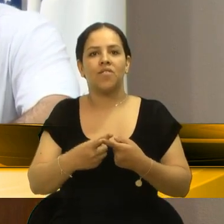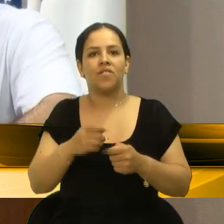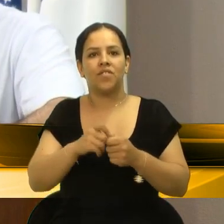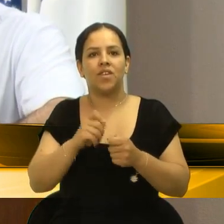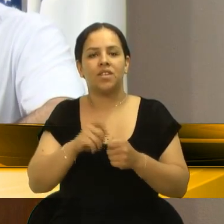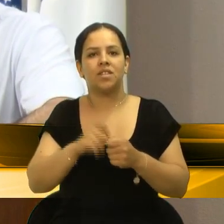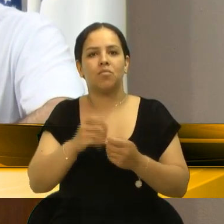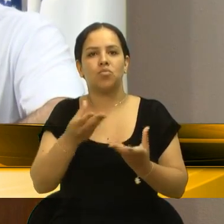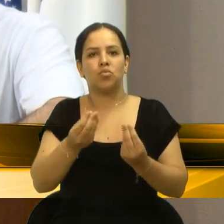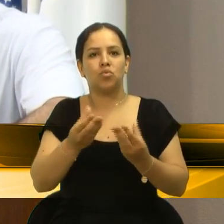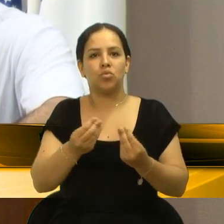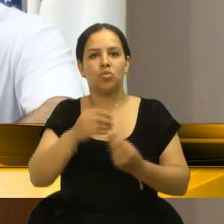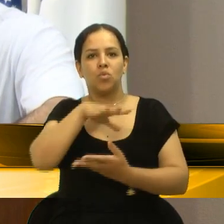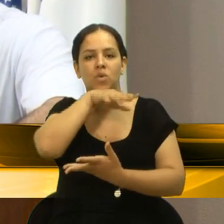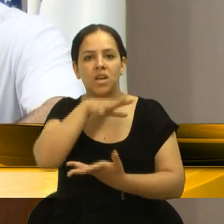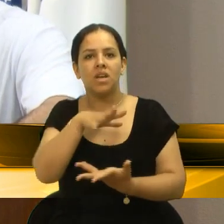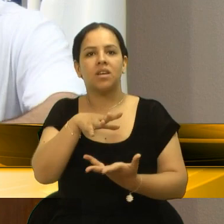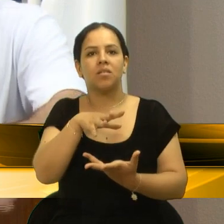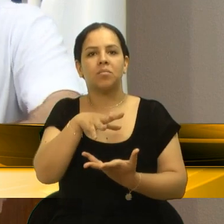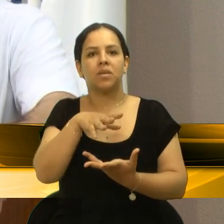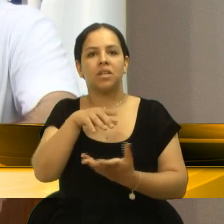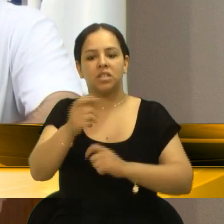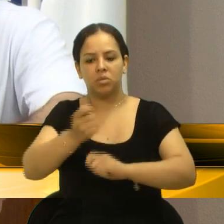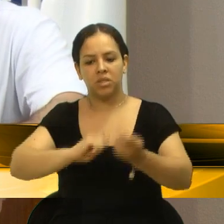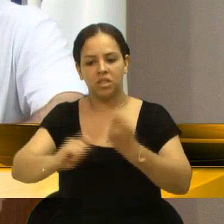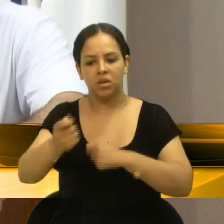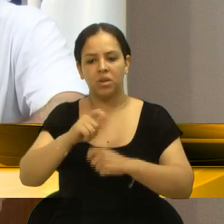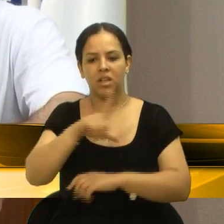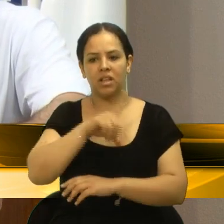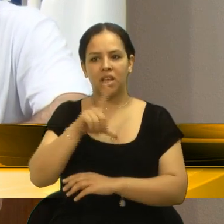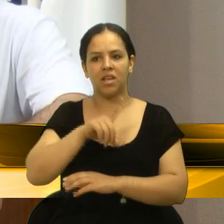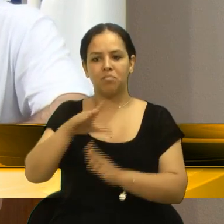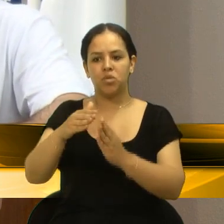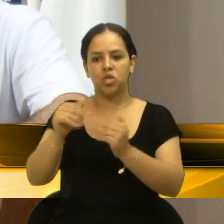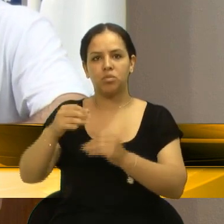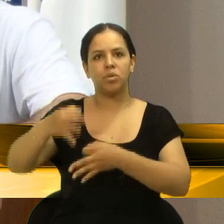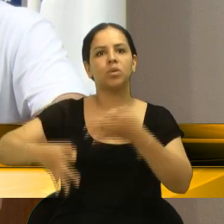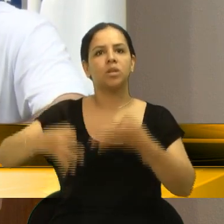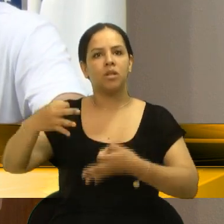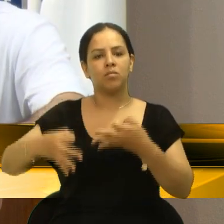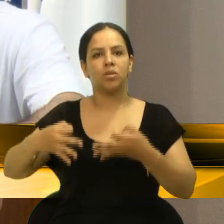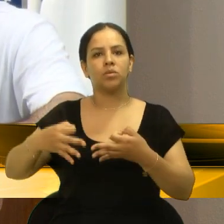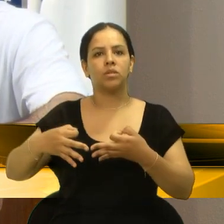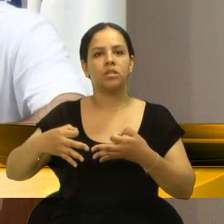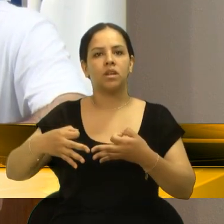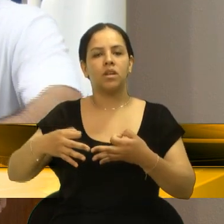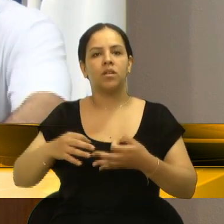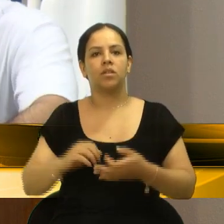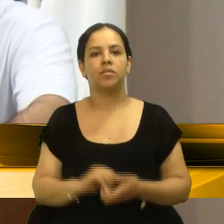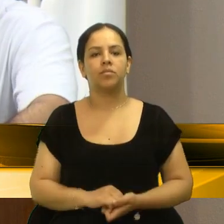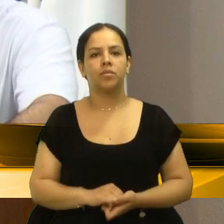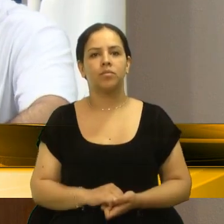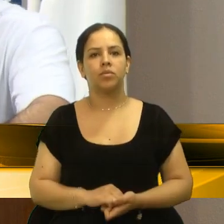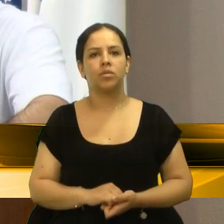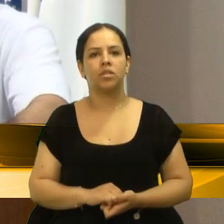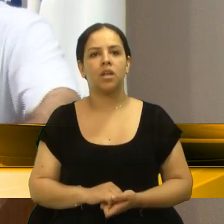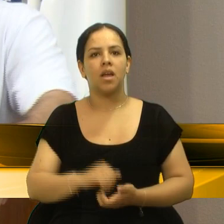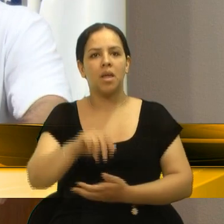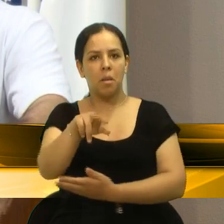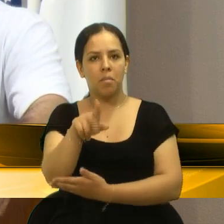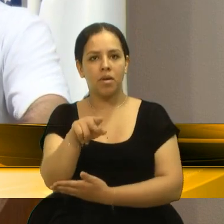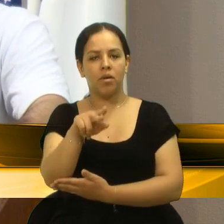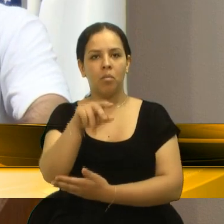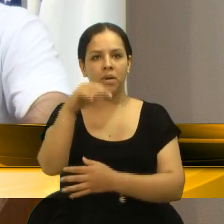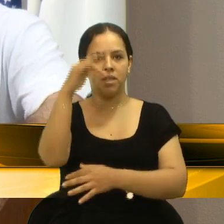buscar o aval da justiça. Voto pelos irmãos da Umbanda Saúde Medeiros, que convivem